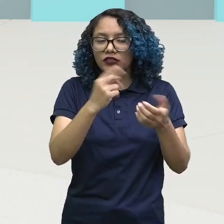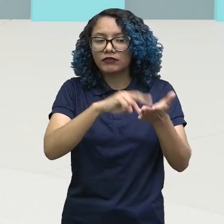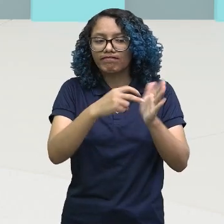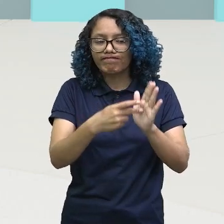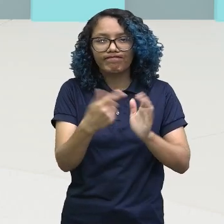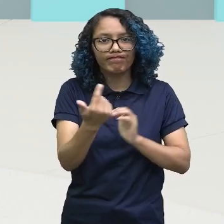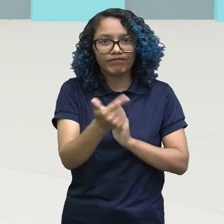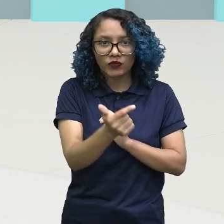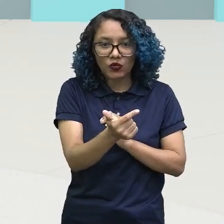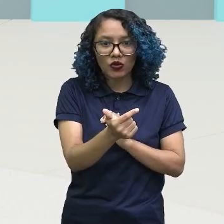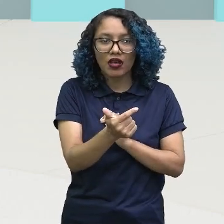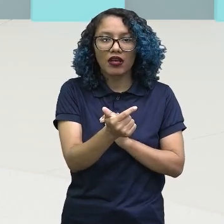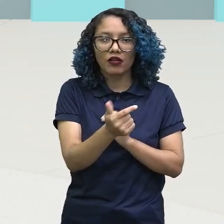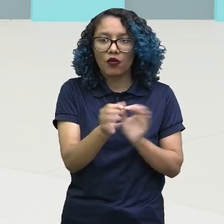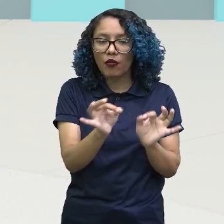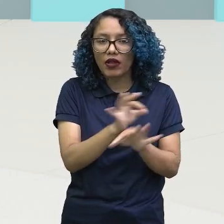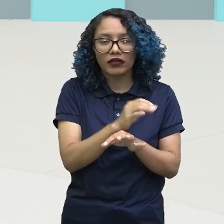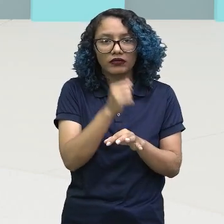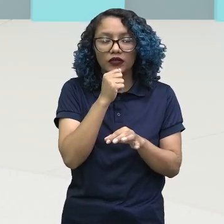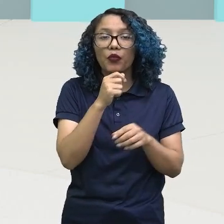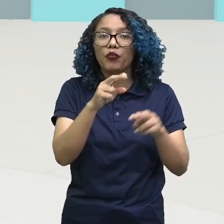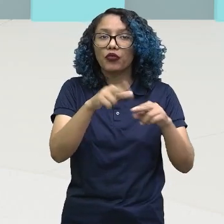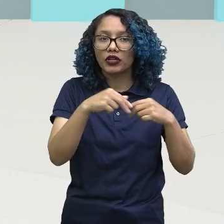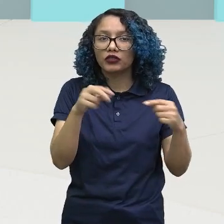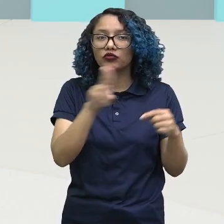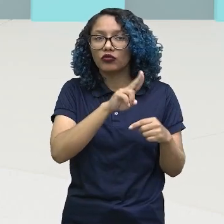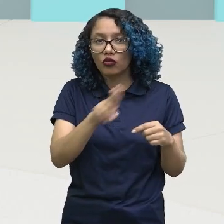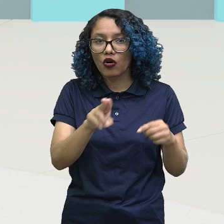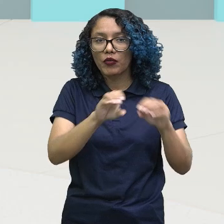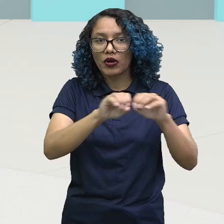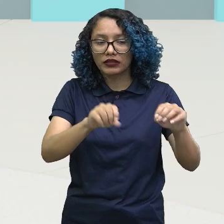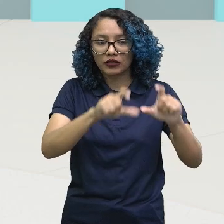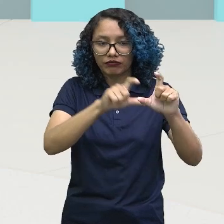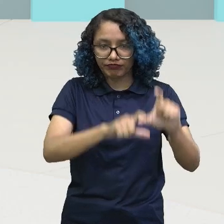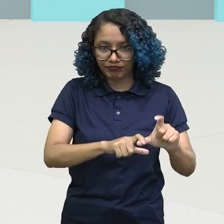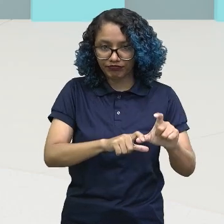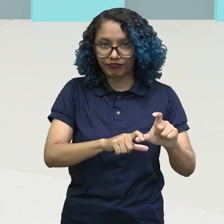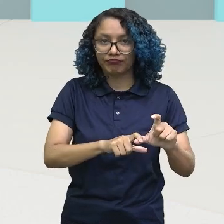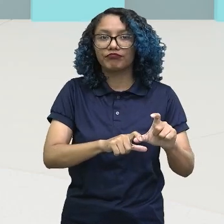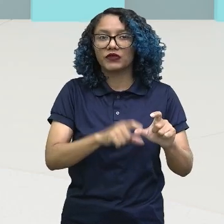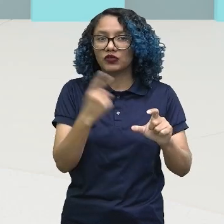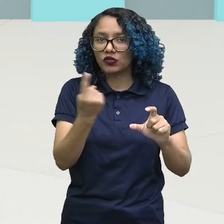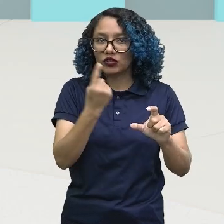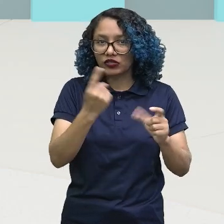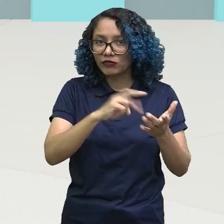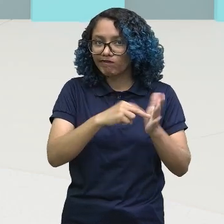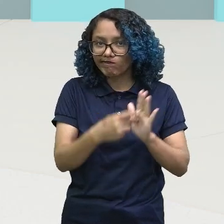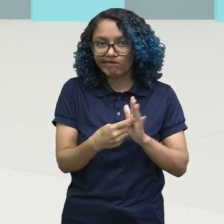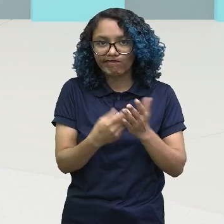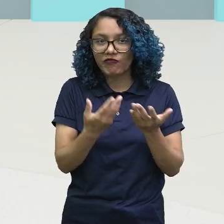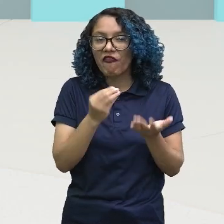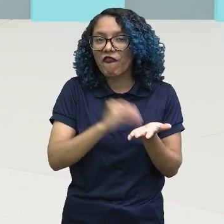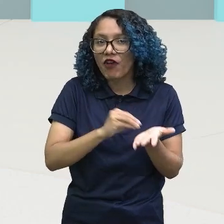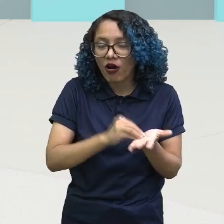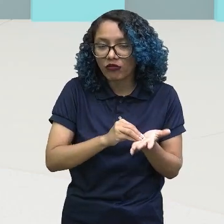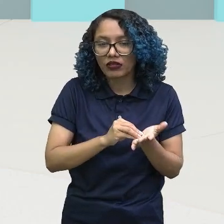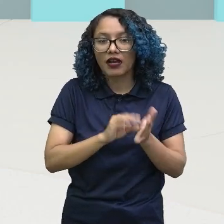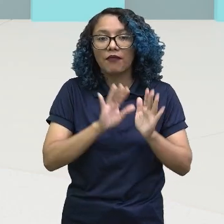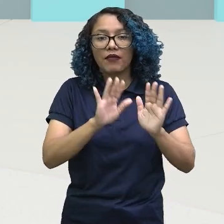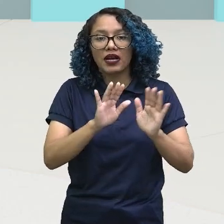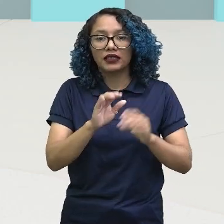De subordinada, porque sozinha ela não tem sentido. Agora, perceba que a oração de que me